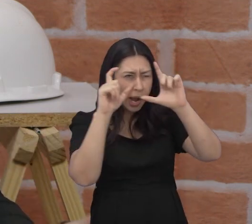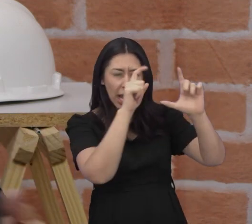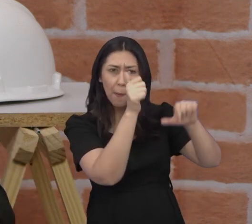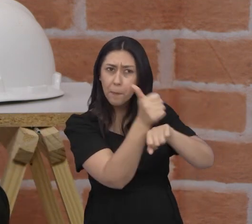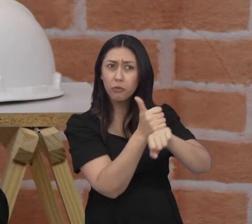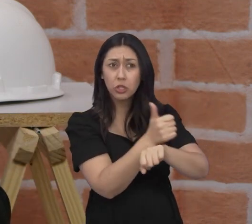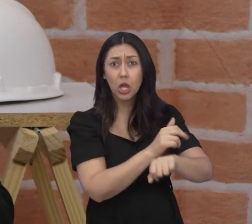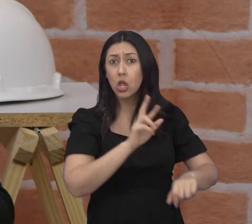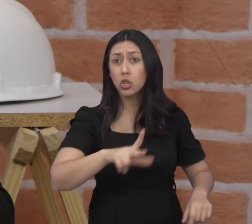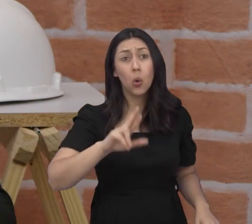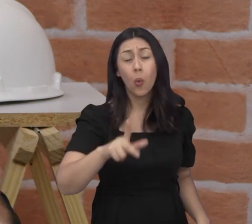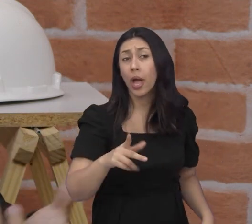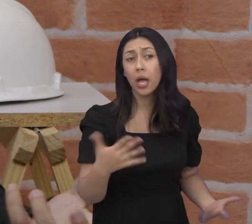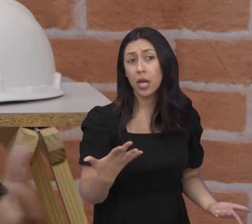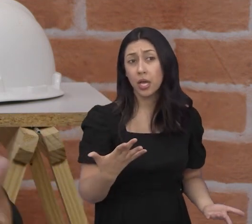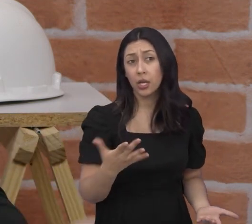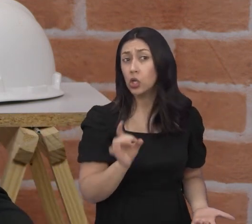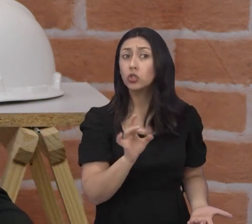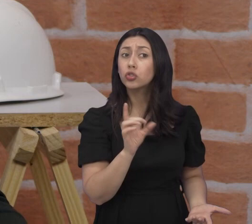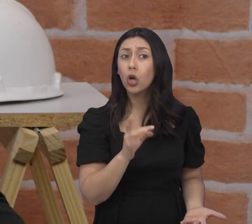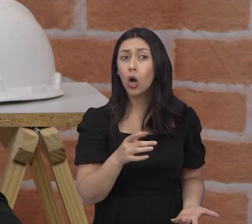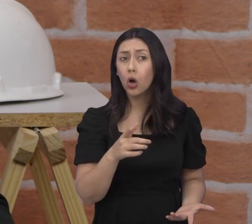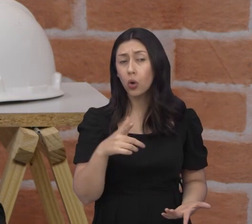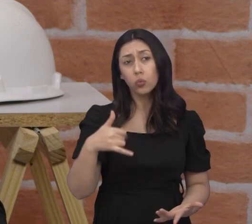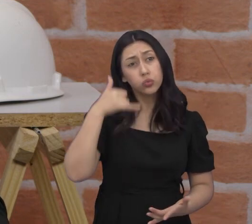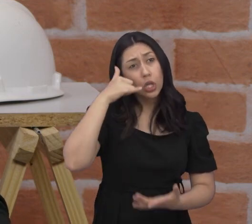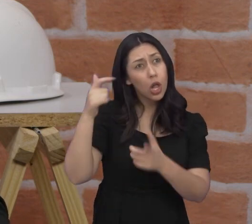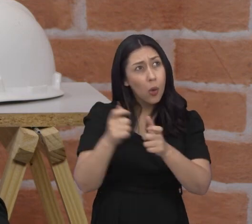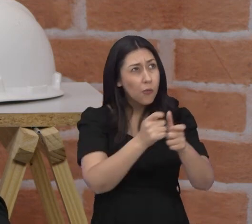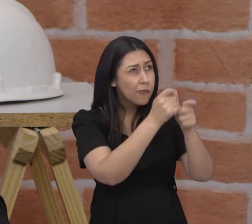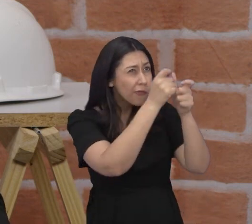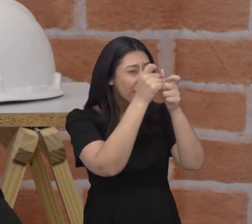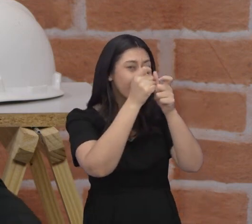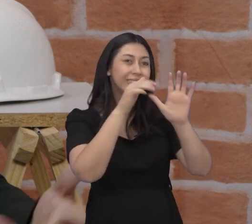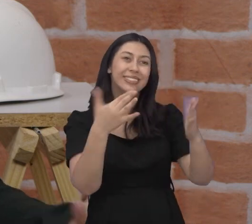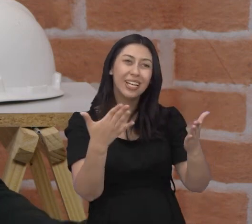com lente, é um celular, você não tá dando um zoom, você tá ampliando a imagem, né? Uhum. Então qualquer